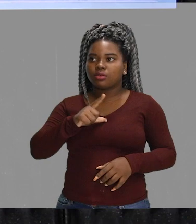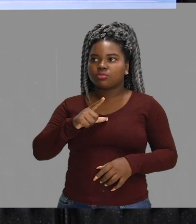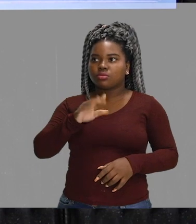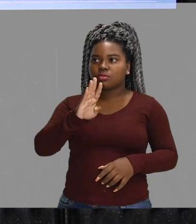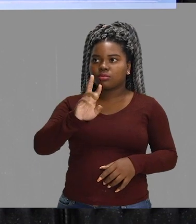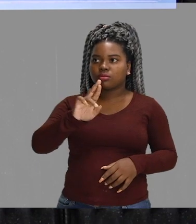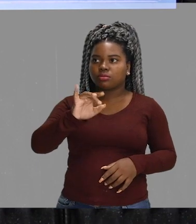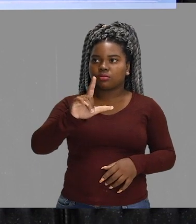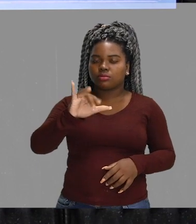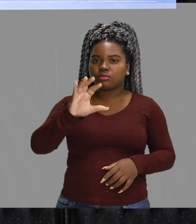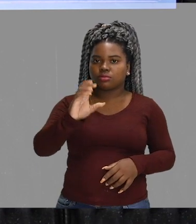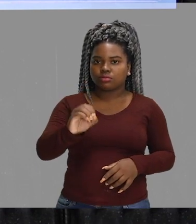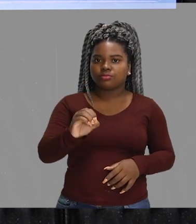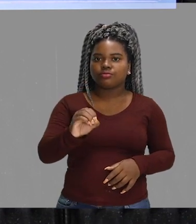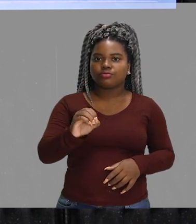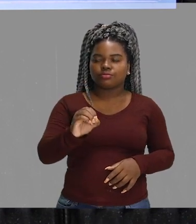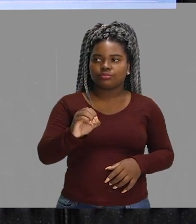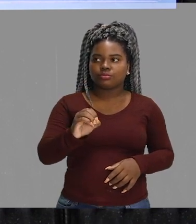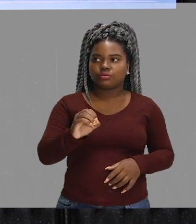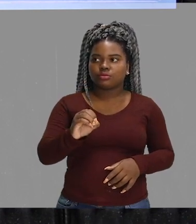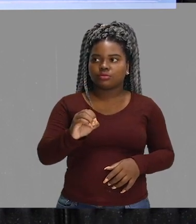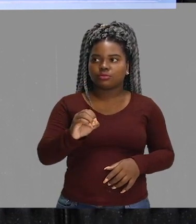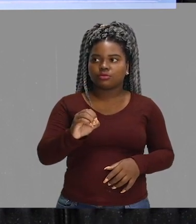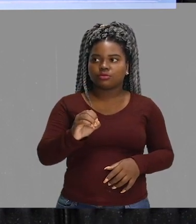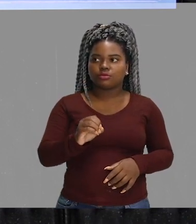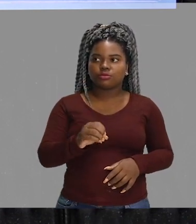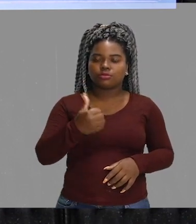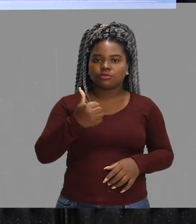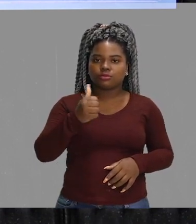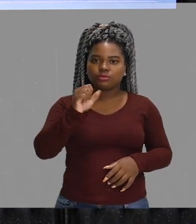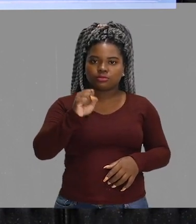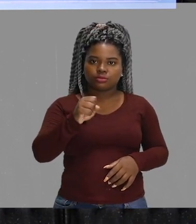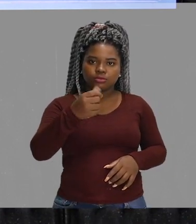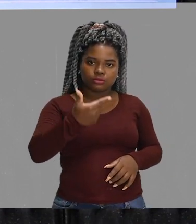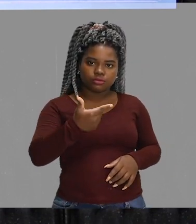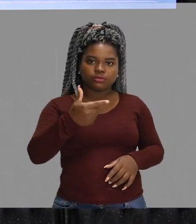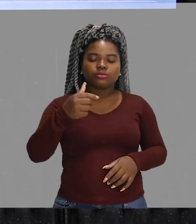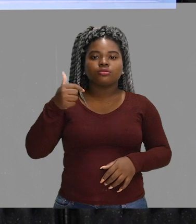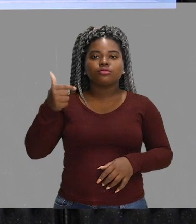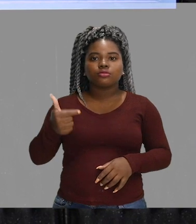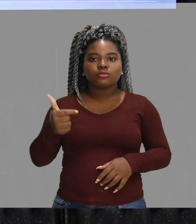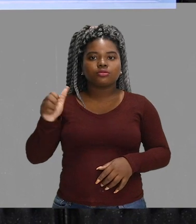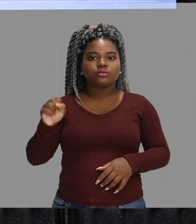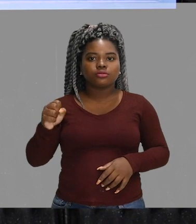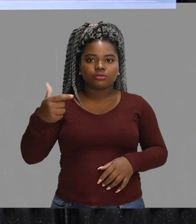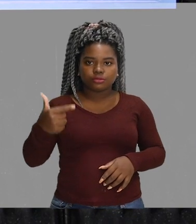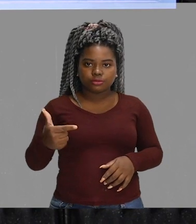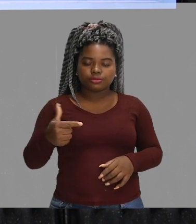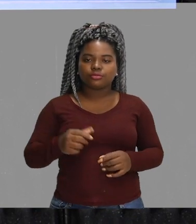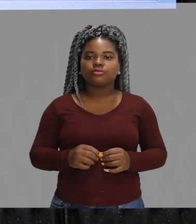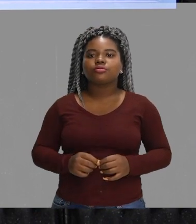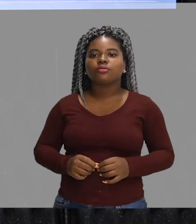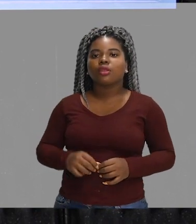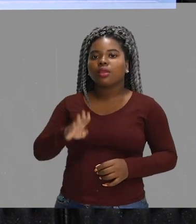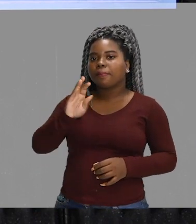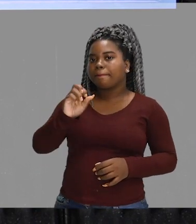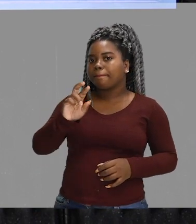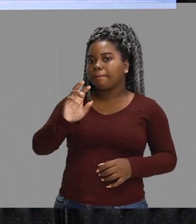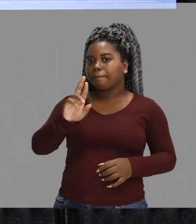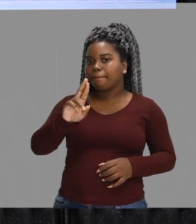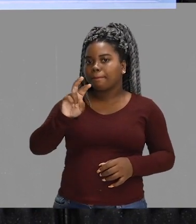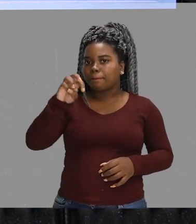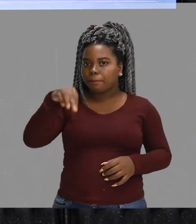um elétron localizado no subnível P do nível 3. Certo, turma? Vamos aqui,